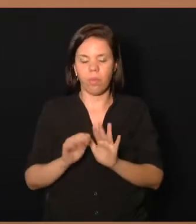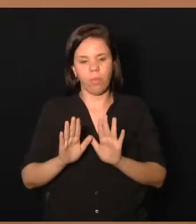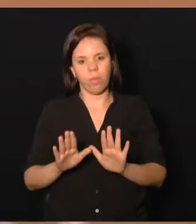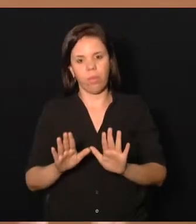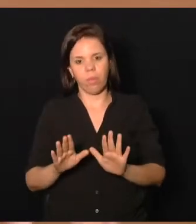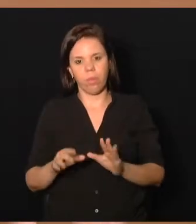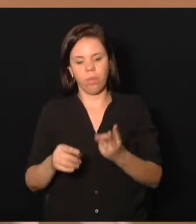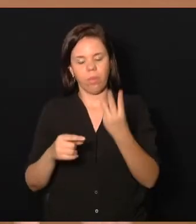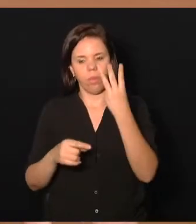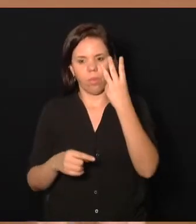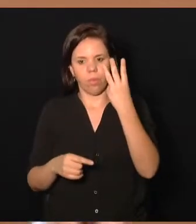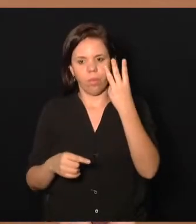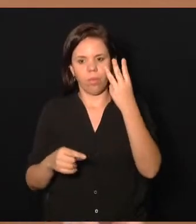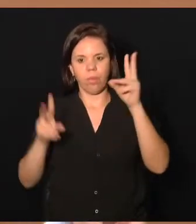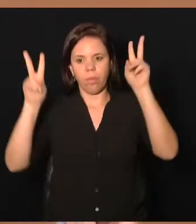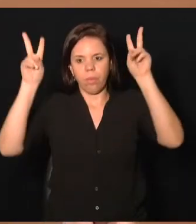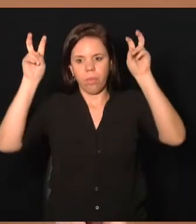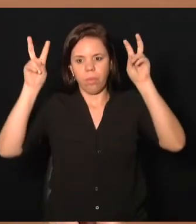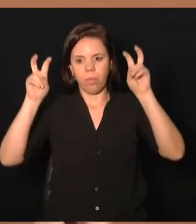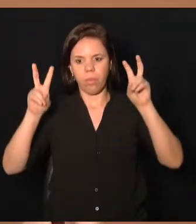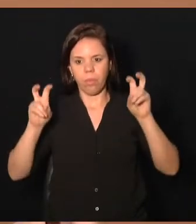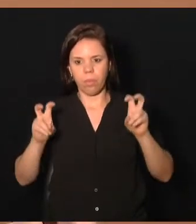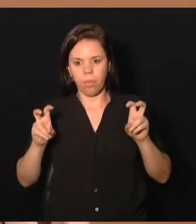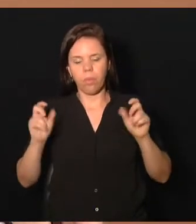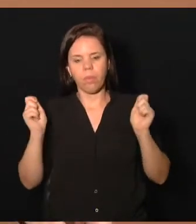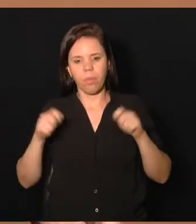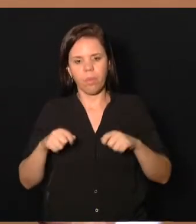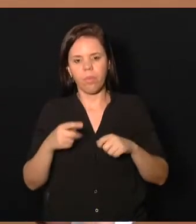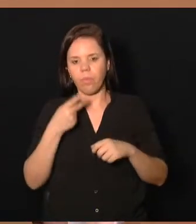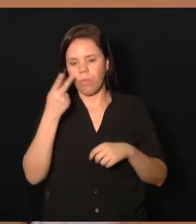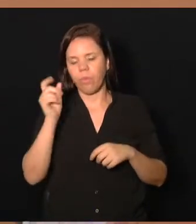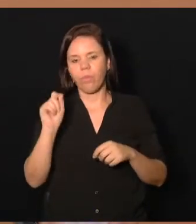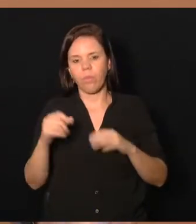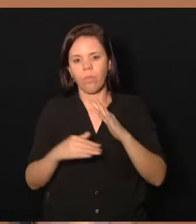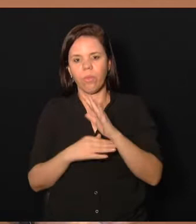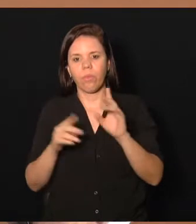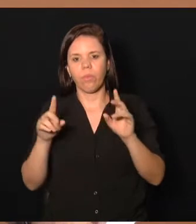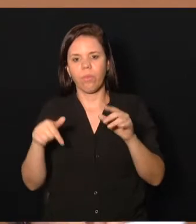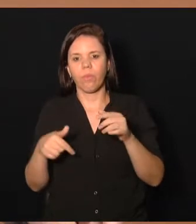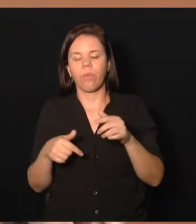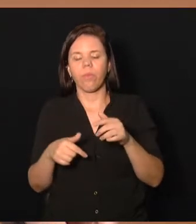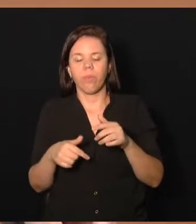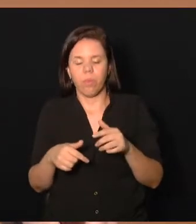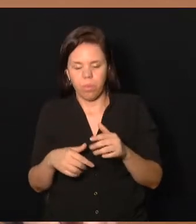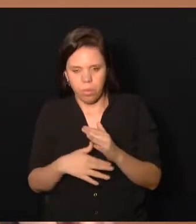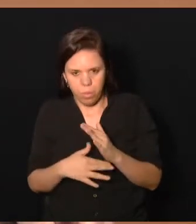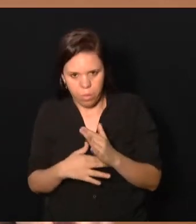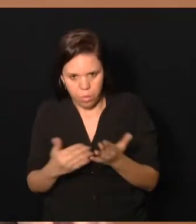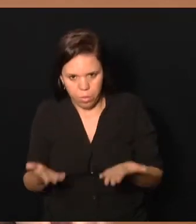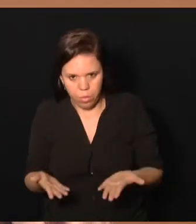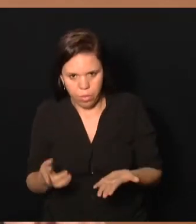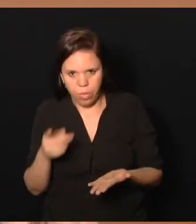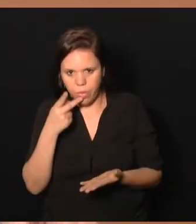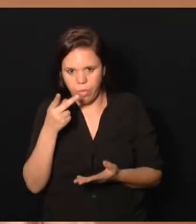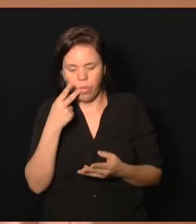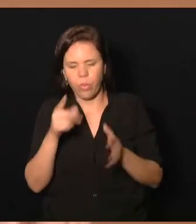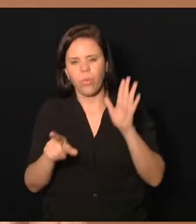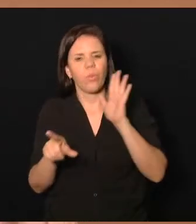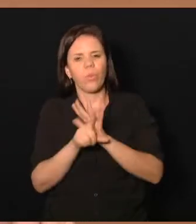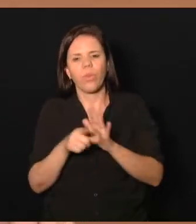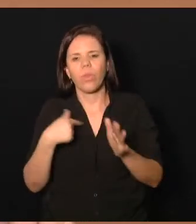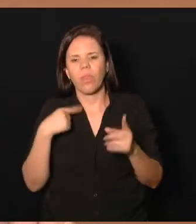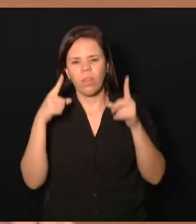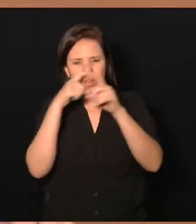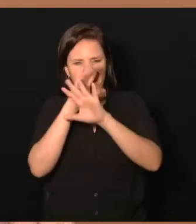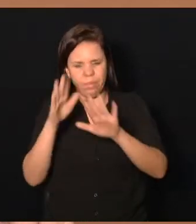3 assuntos aqui que eu posso dizer enquanto Câmara Municipal, doutor. O senhor falou sobre alvarás, a dificuldade. Eu fui diretor